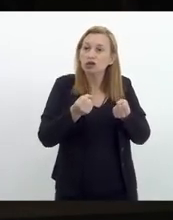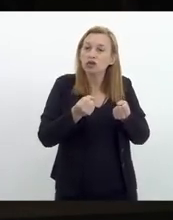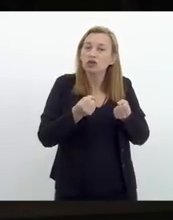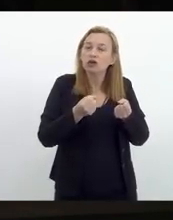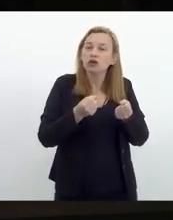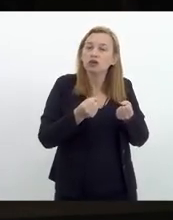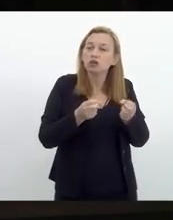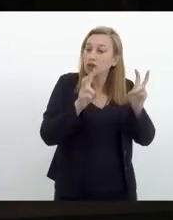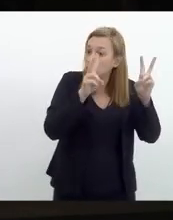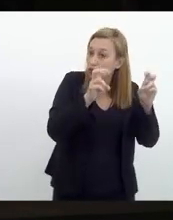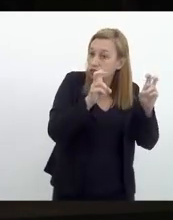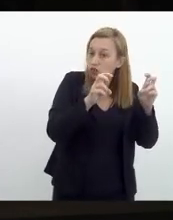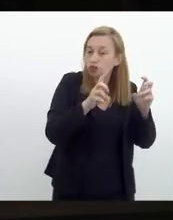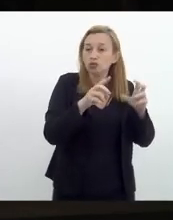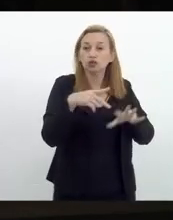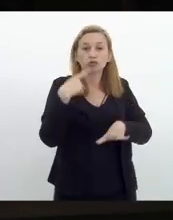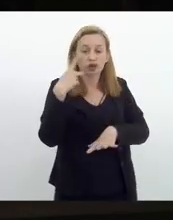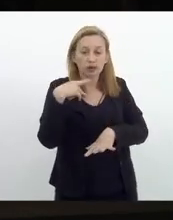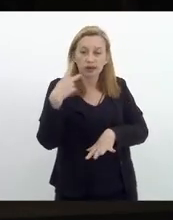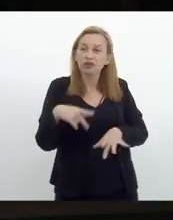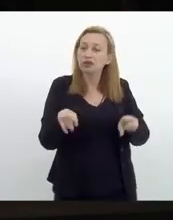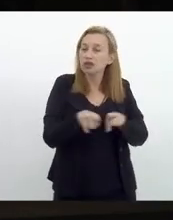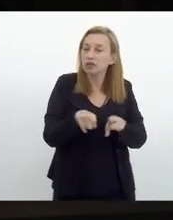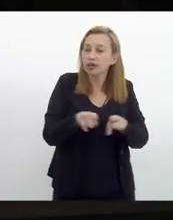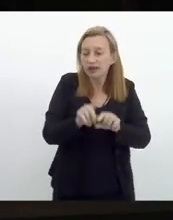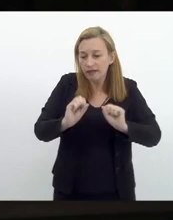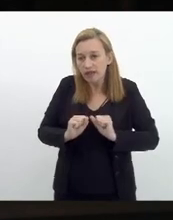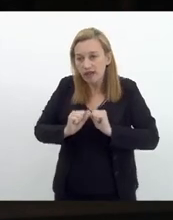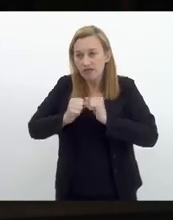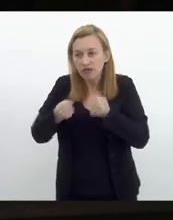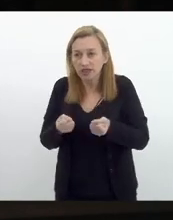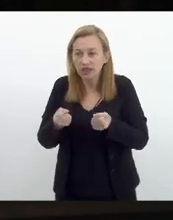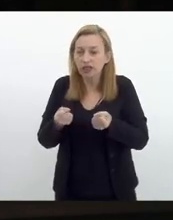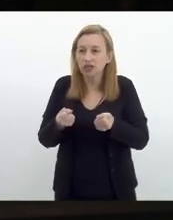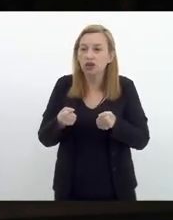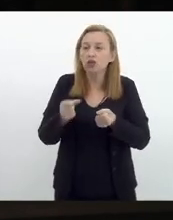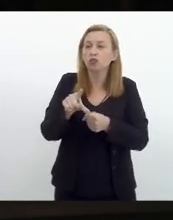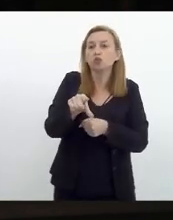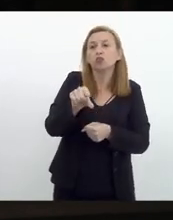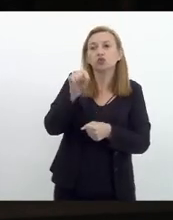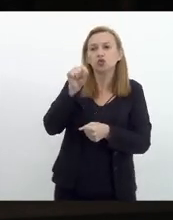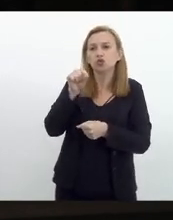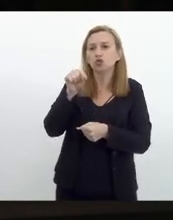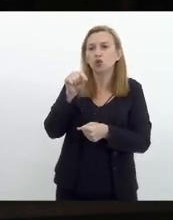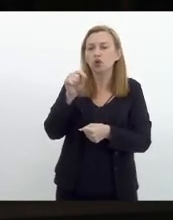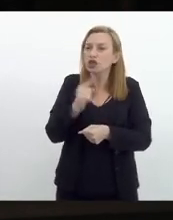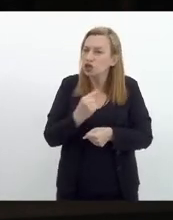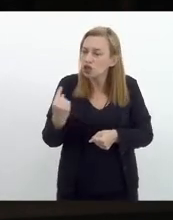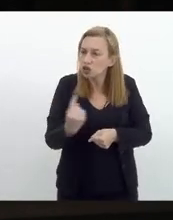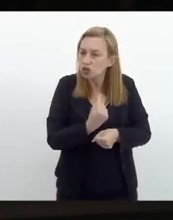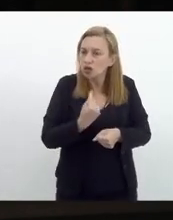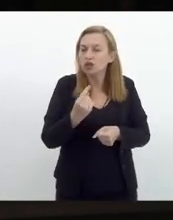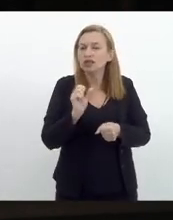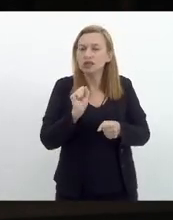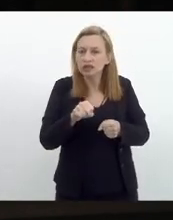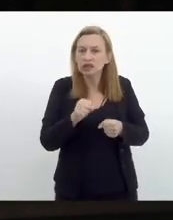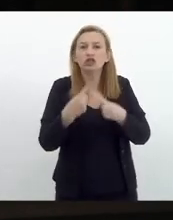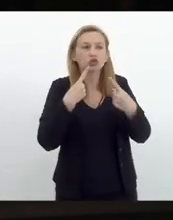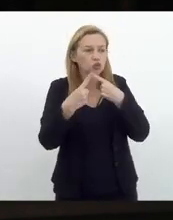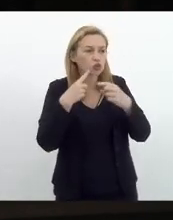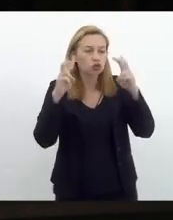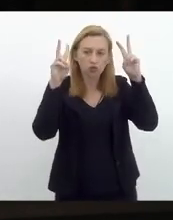e para defender uma uma uma decisão de que nós vamos debater o tema